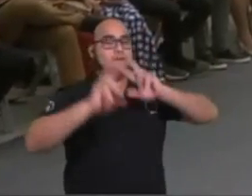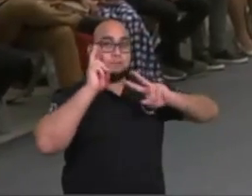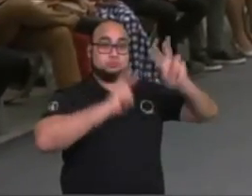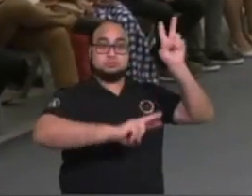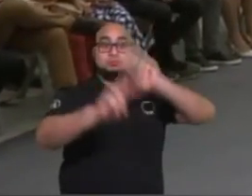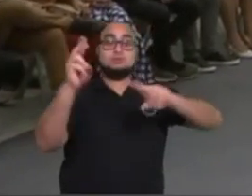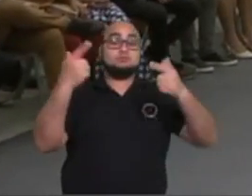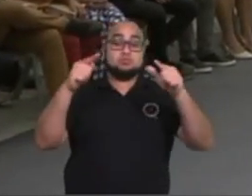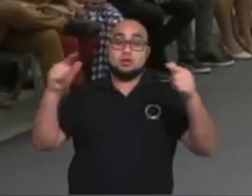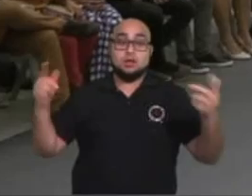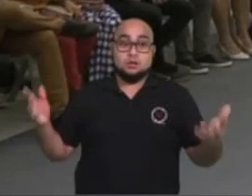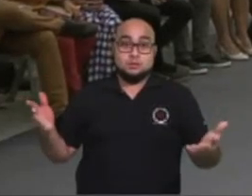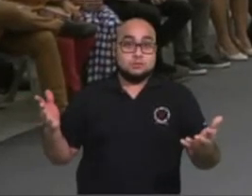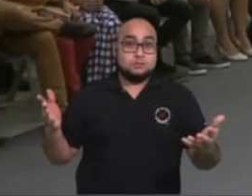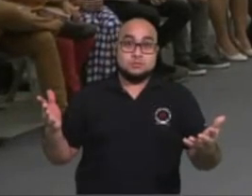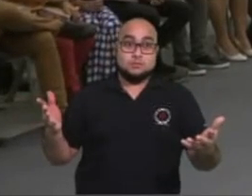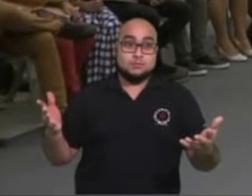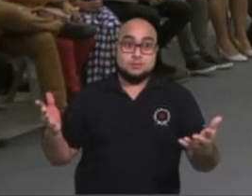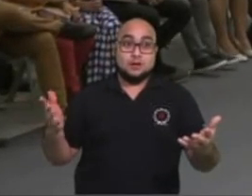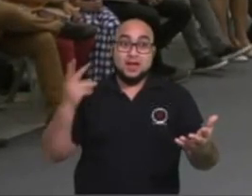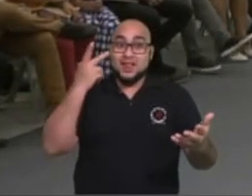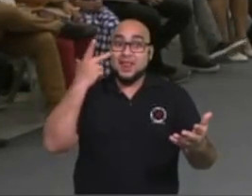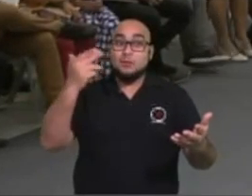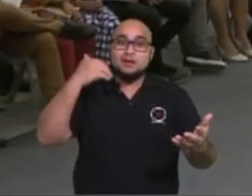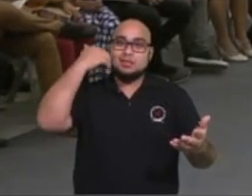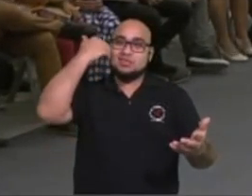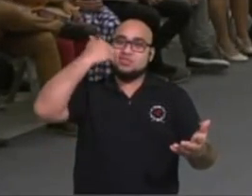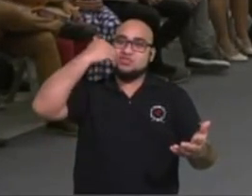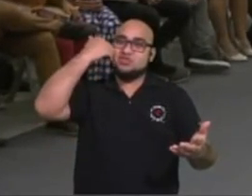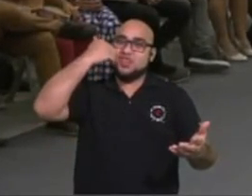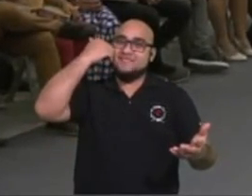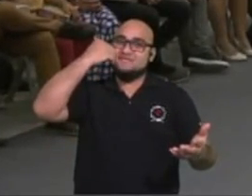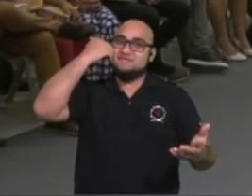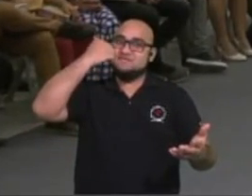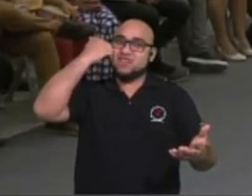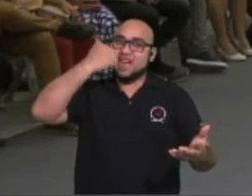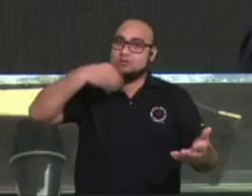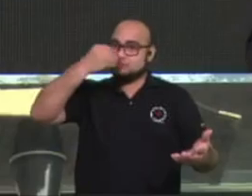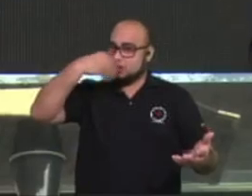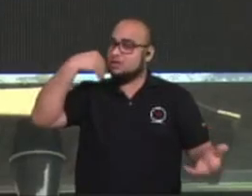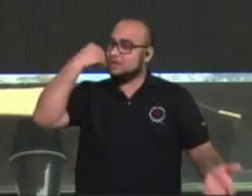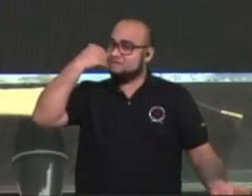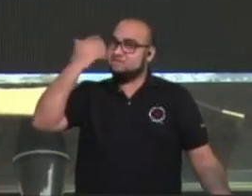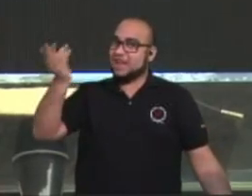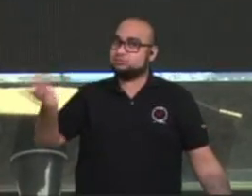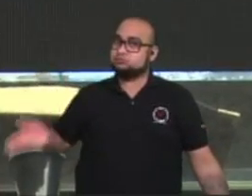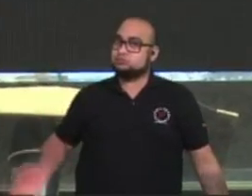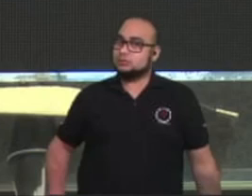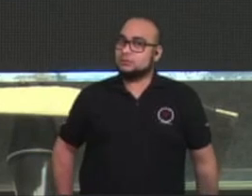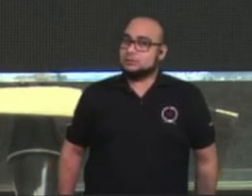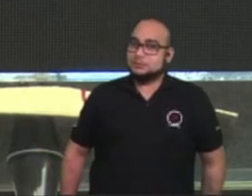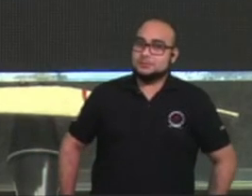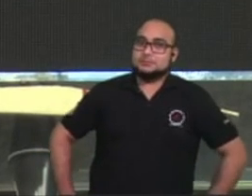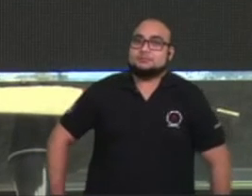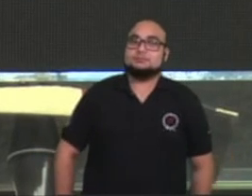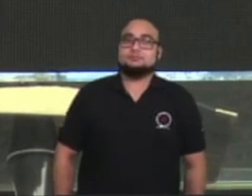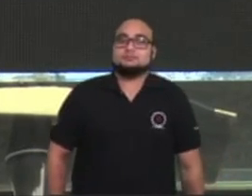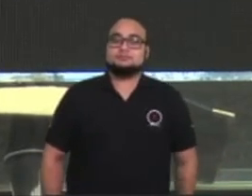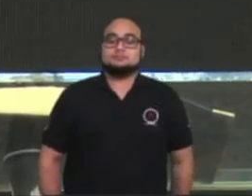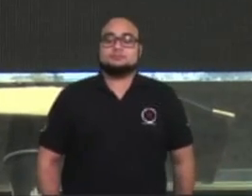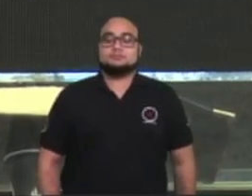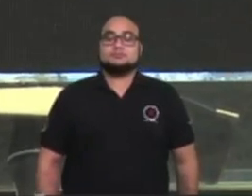tem nada natureza humana é sem vergonha ela é fraca o seu brincar se você brincar